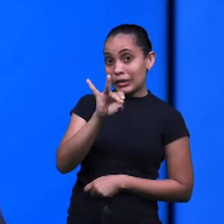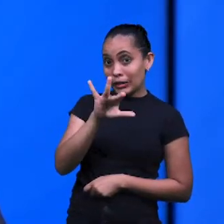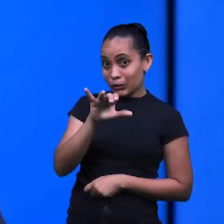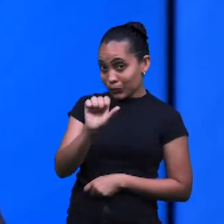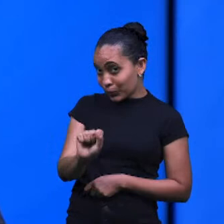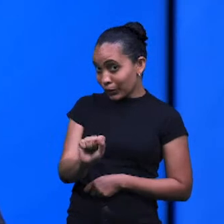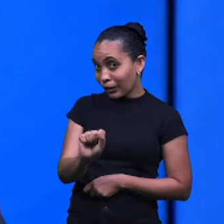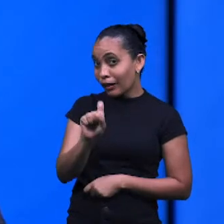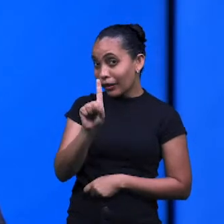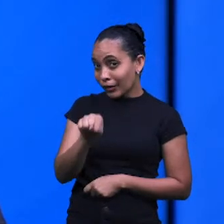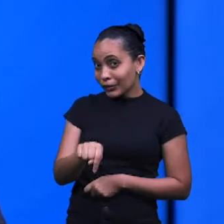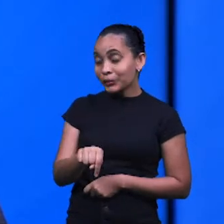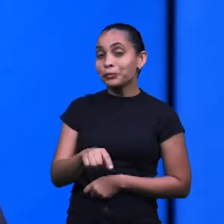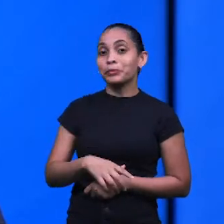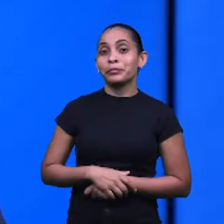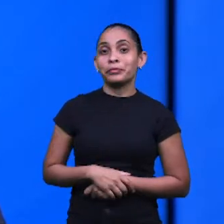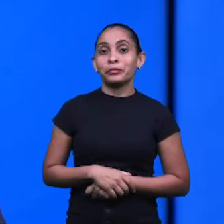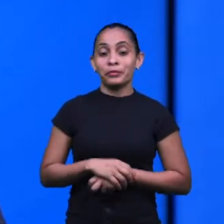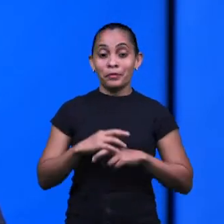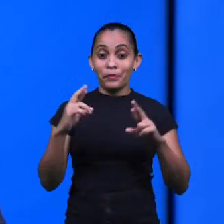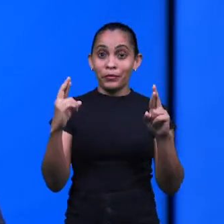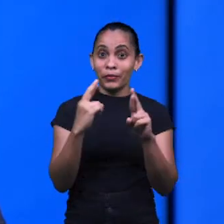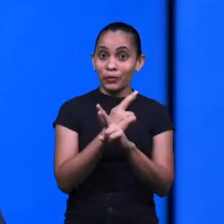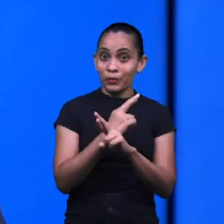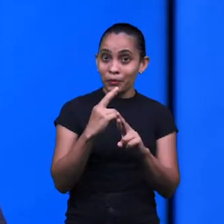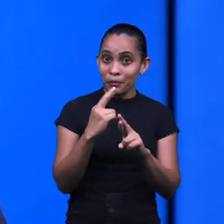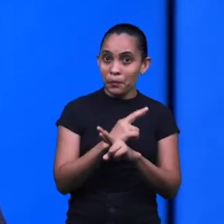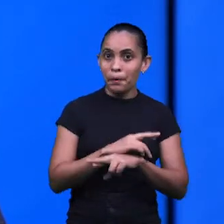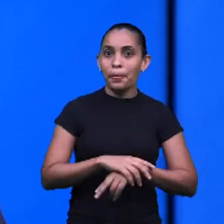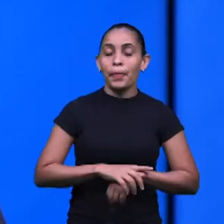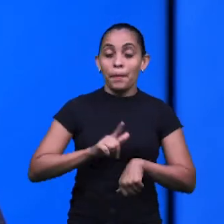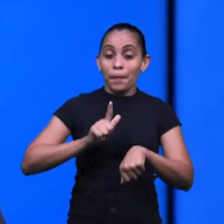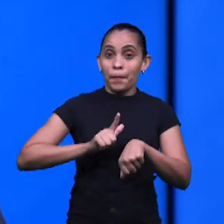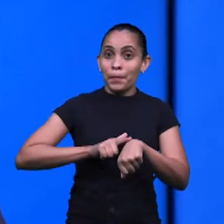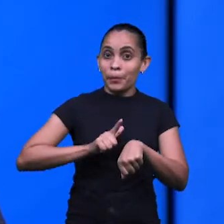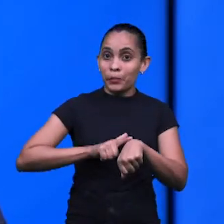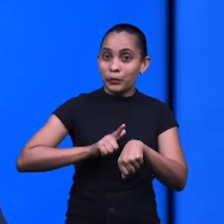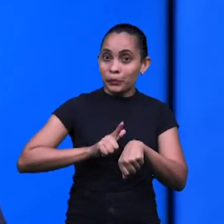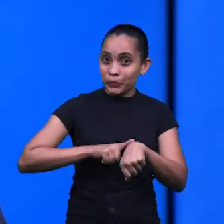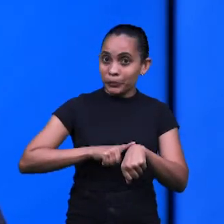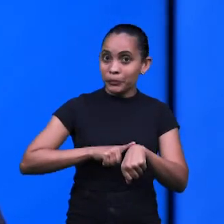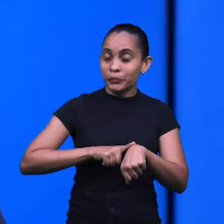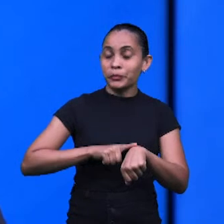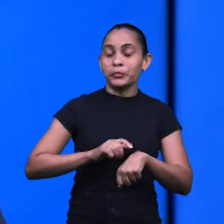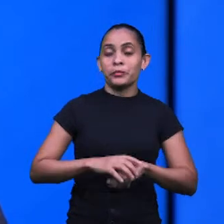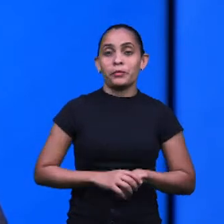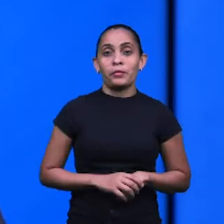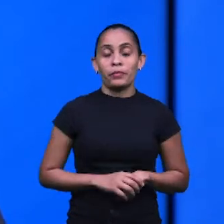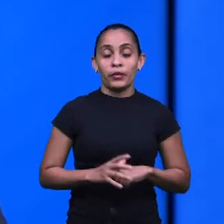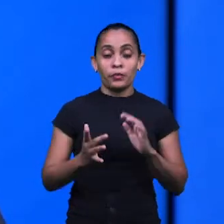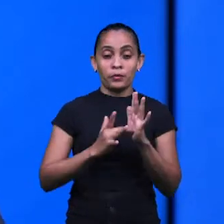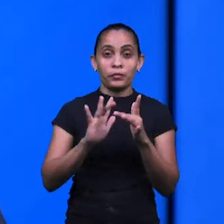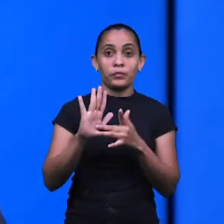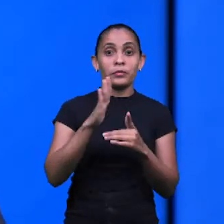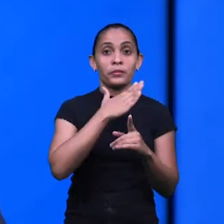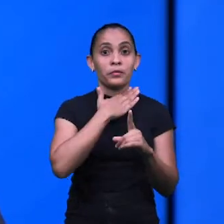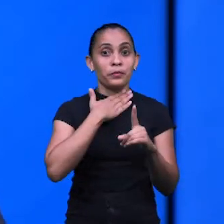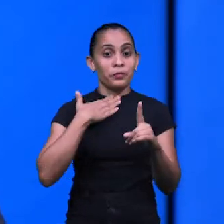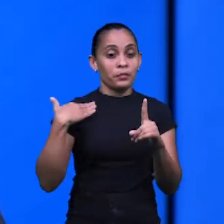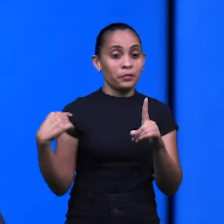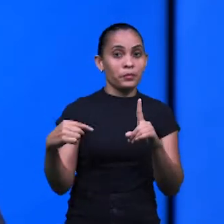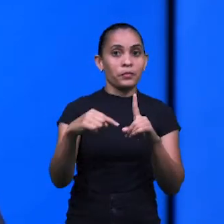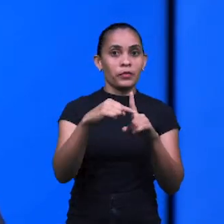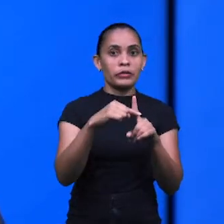3 dias ali, está se referindo exatamente ao momento em que fala da morte e ressurreição do